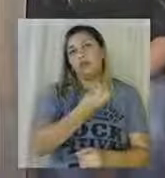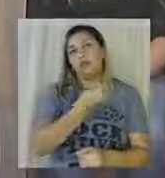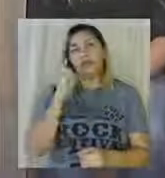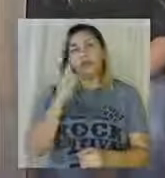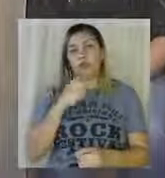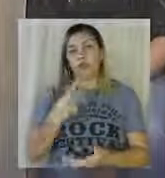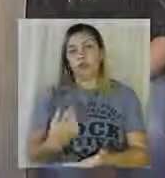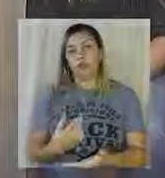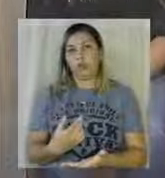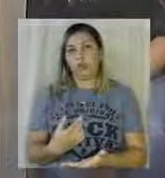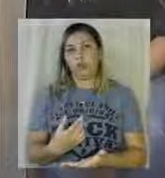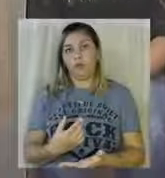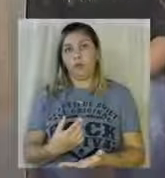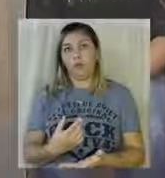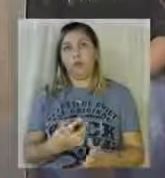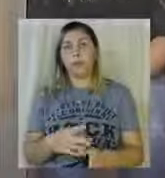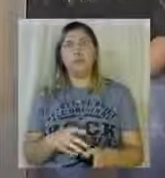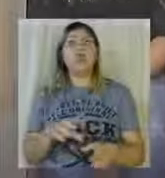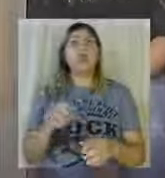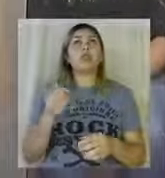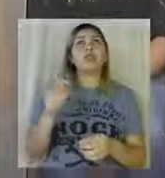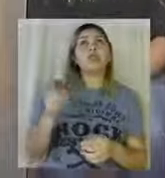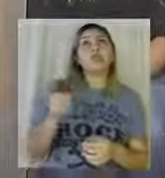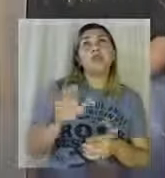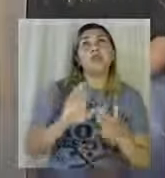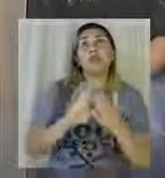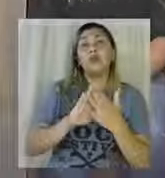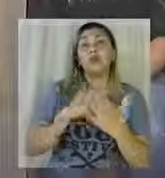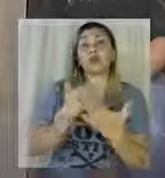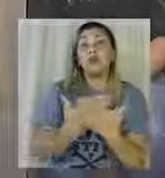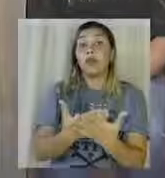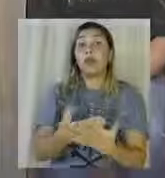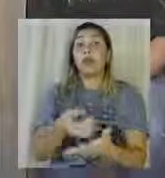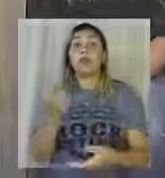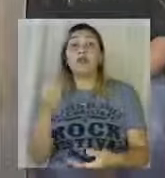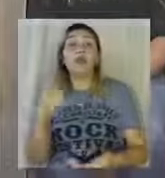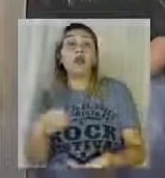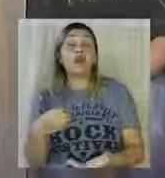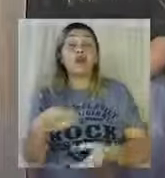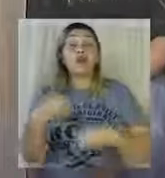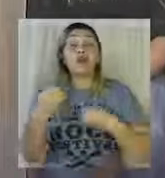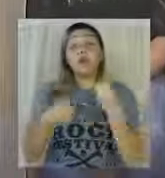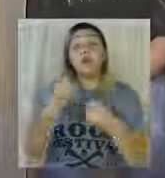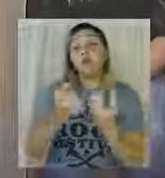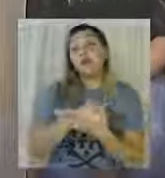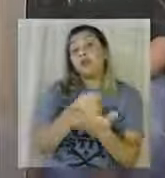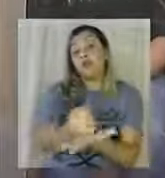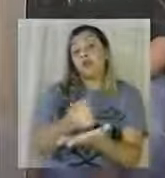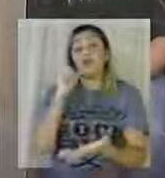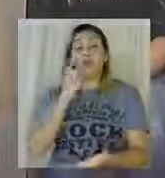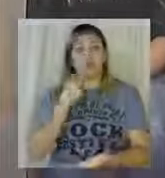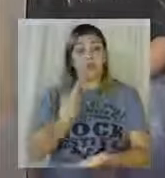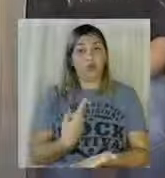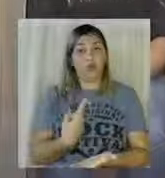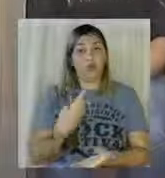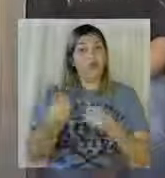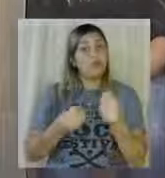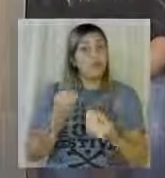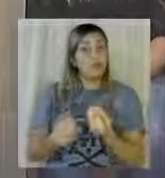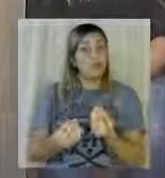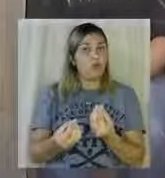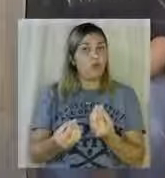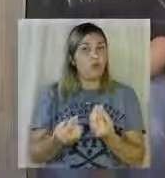Se o intérprete for fraco e não entender direito as coisas, como é que vai ajudar o aluno surdo? Eu já